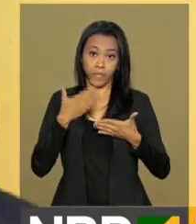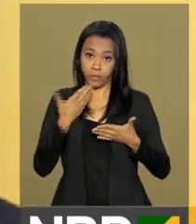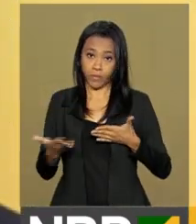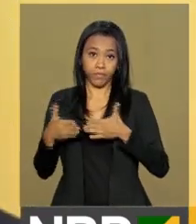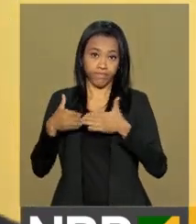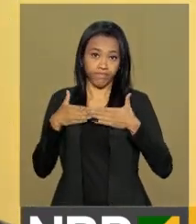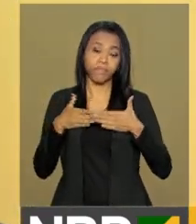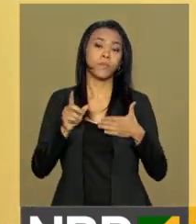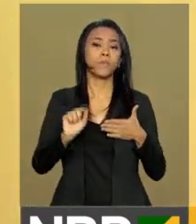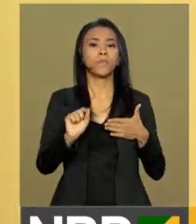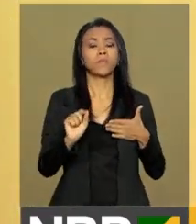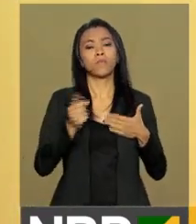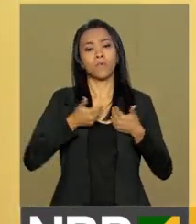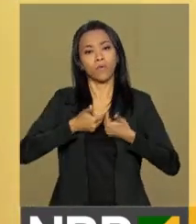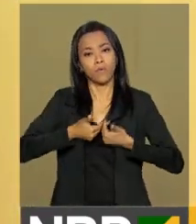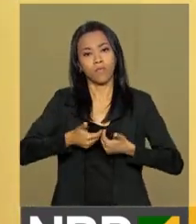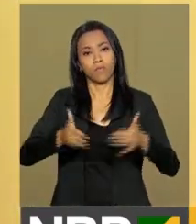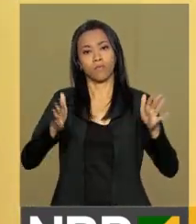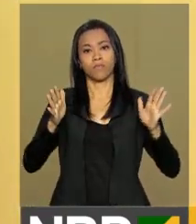começar